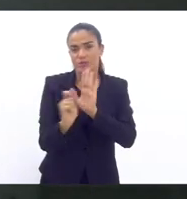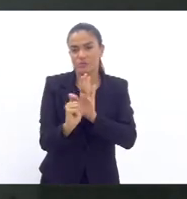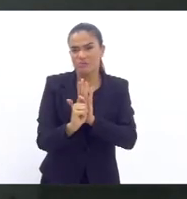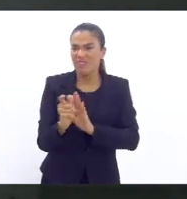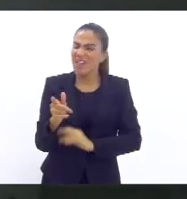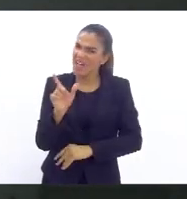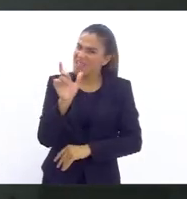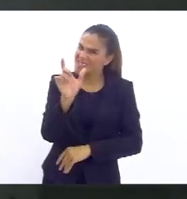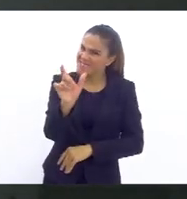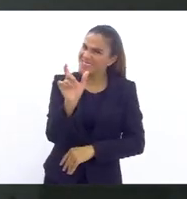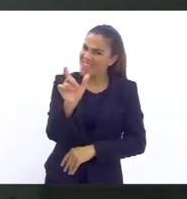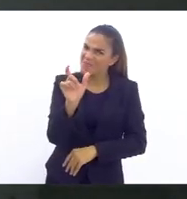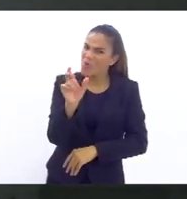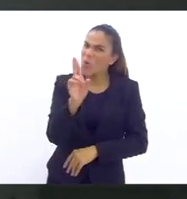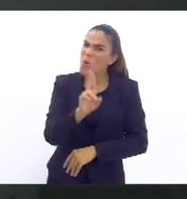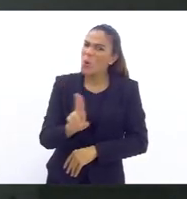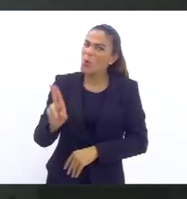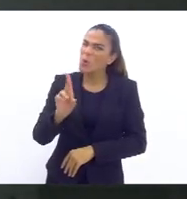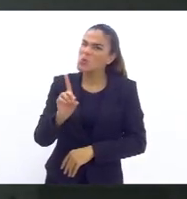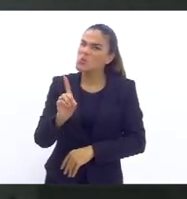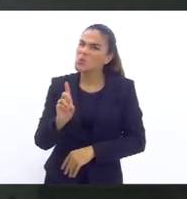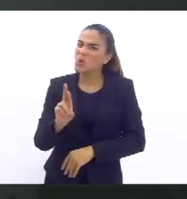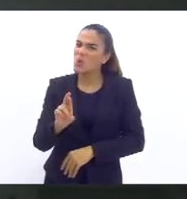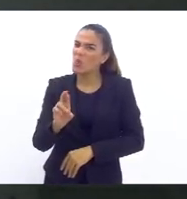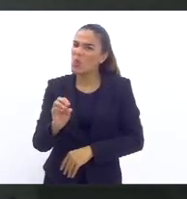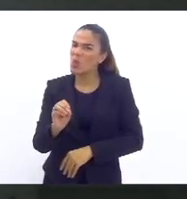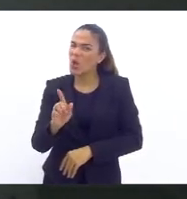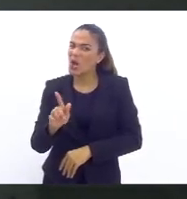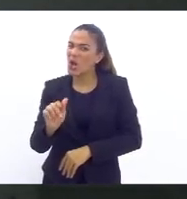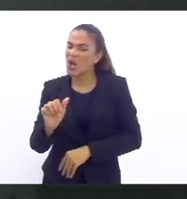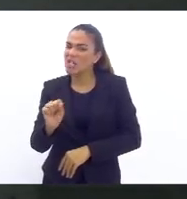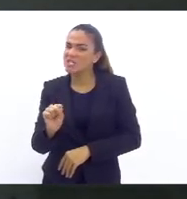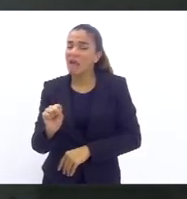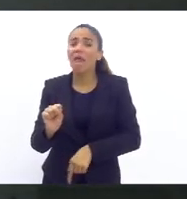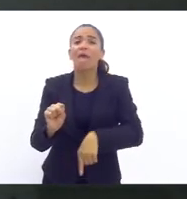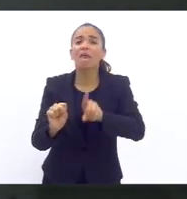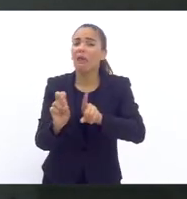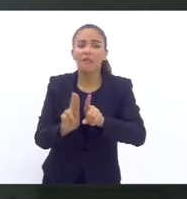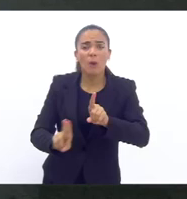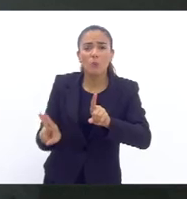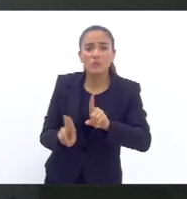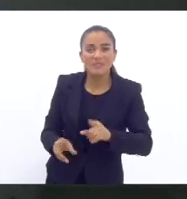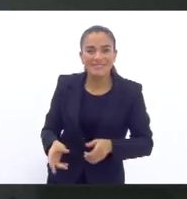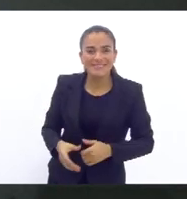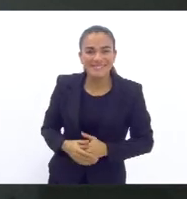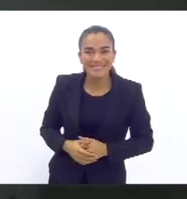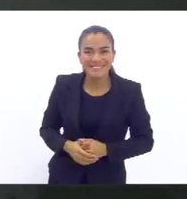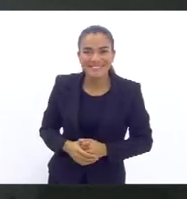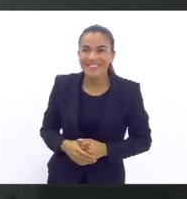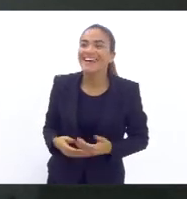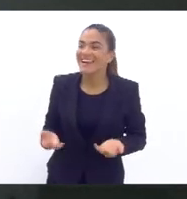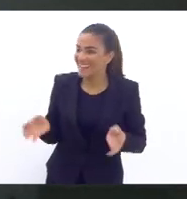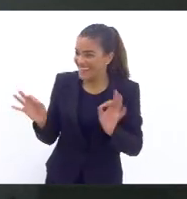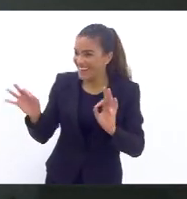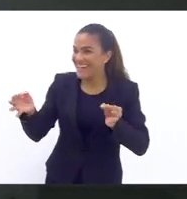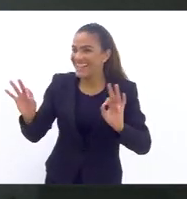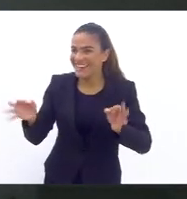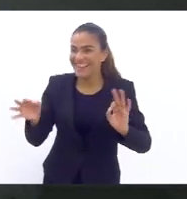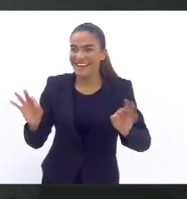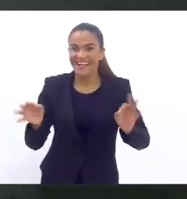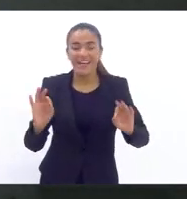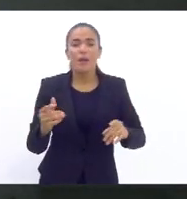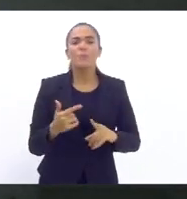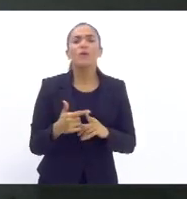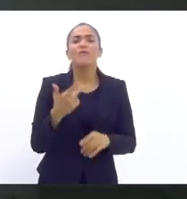termo muito ruim né Essa questão dos de drogas porque assim quem não usa drogas né porque